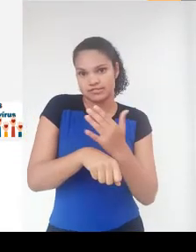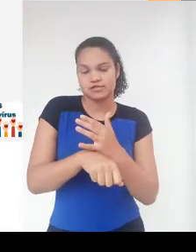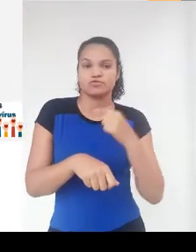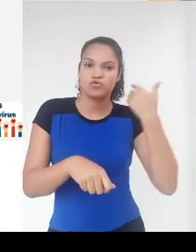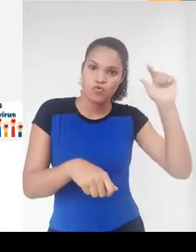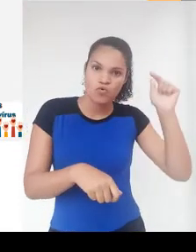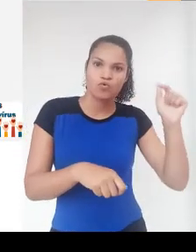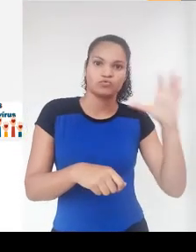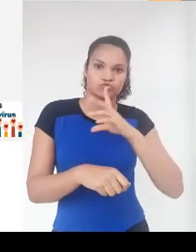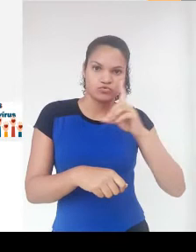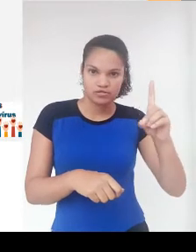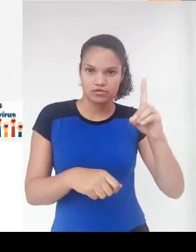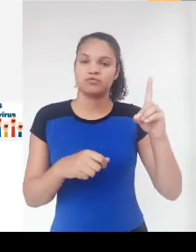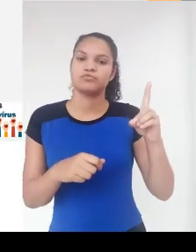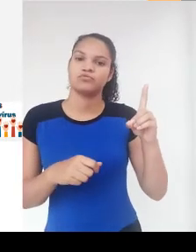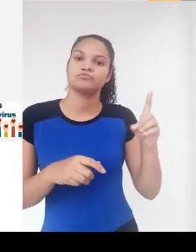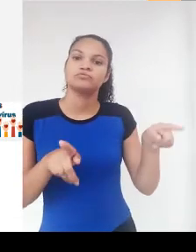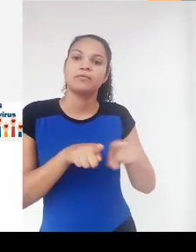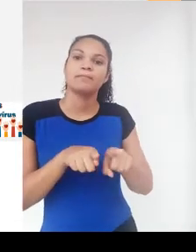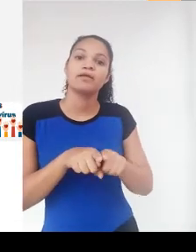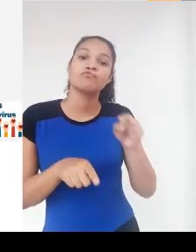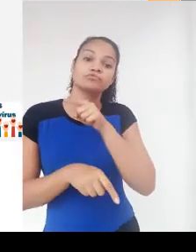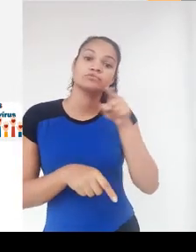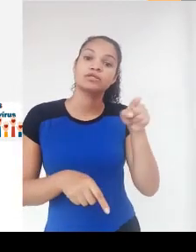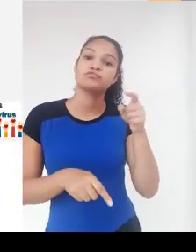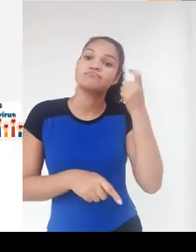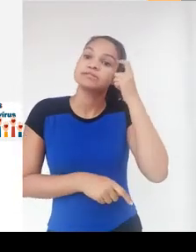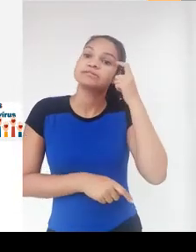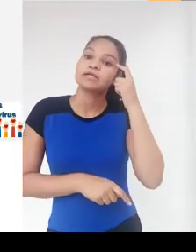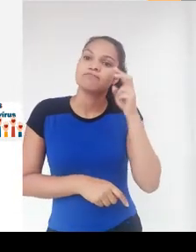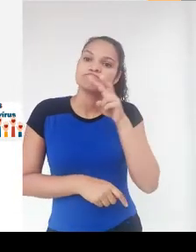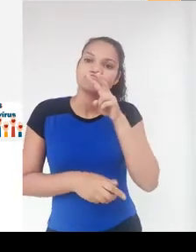colegas da coordenação de biologia, que vocês poderiam pensar, olhando para